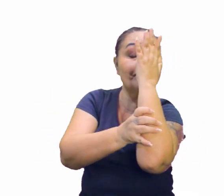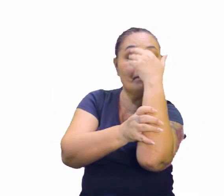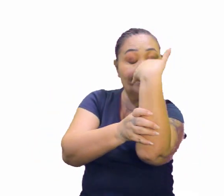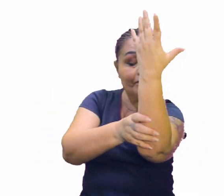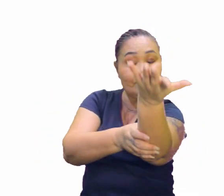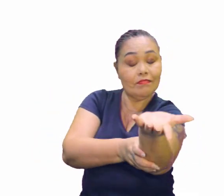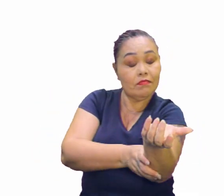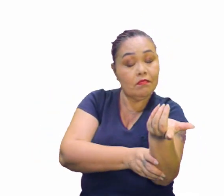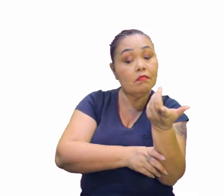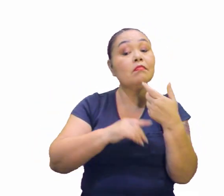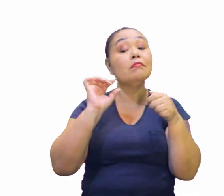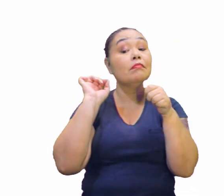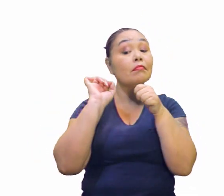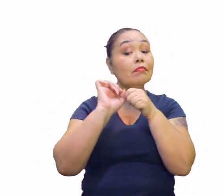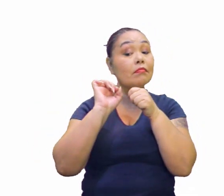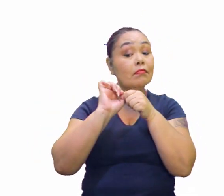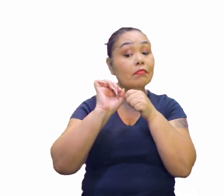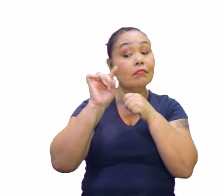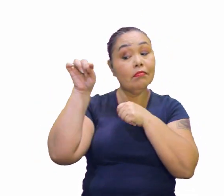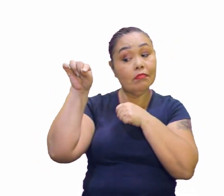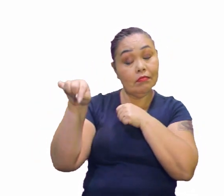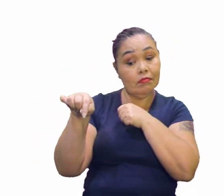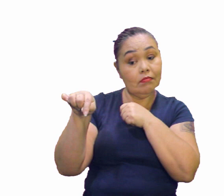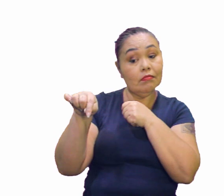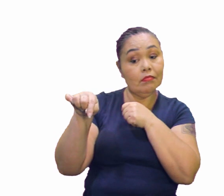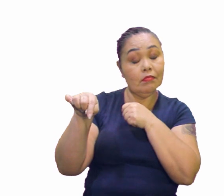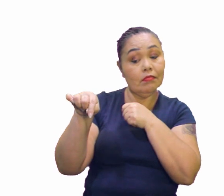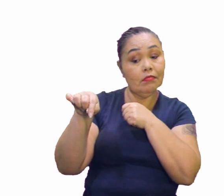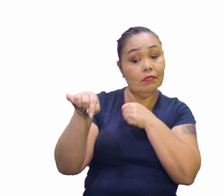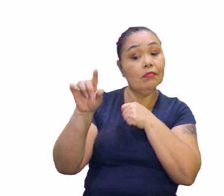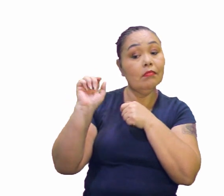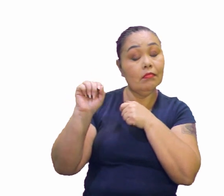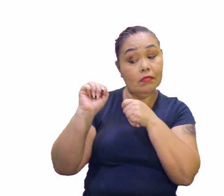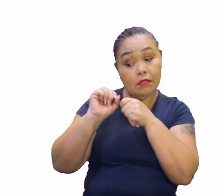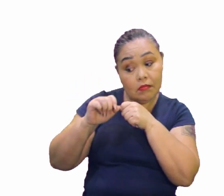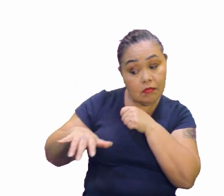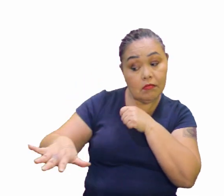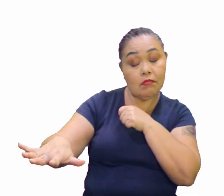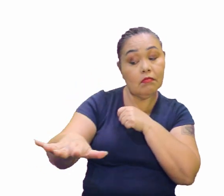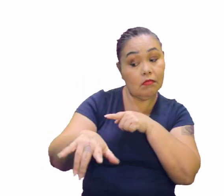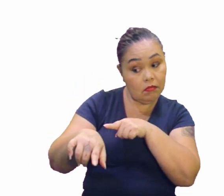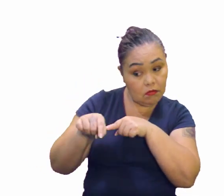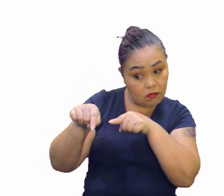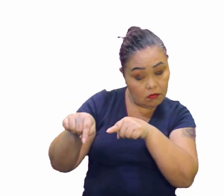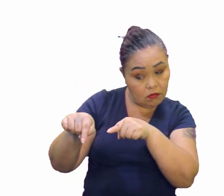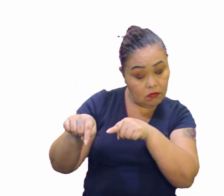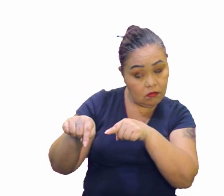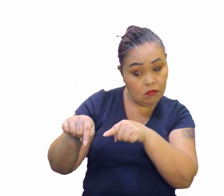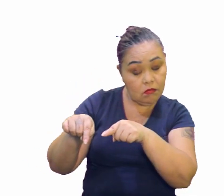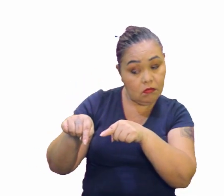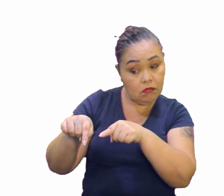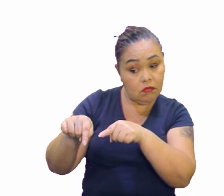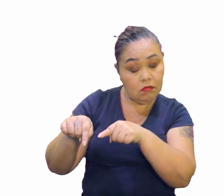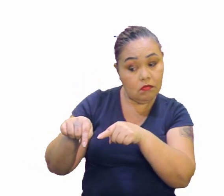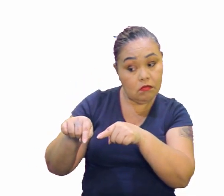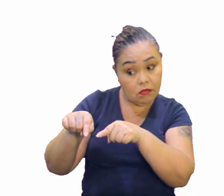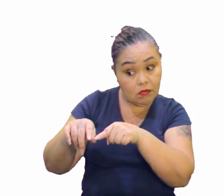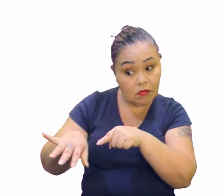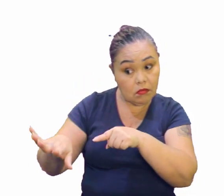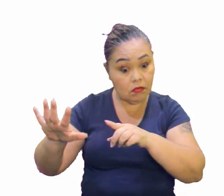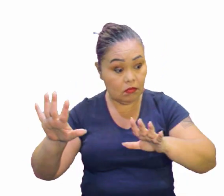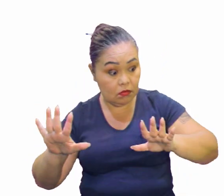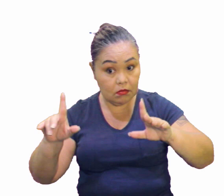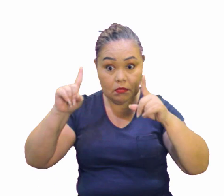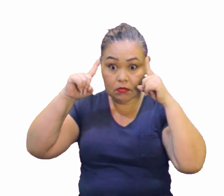vai fazer com que esses lugares, inclusive, possam tornar-se lugares